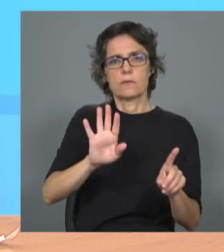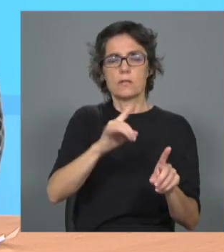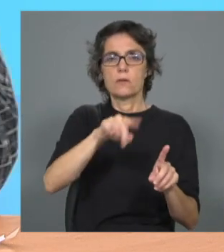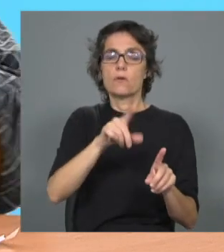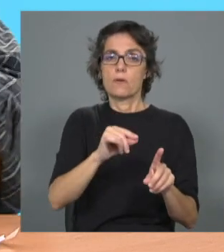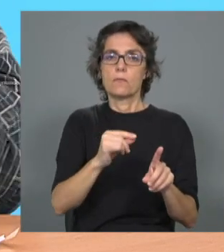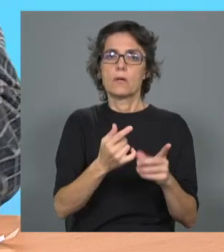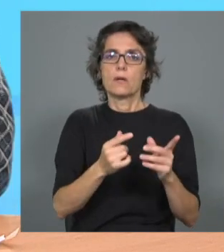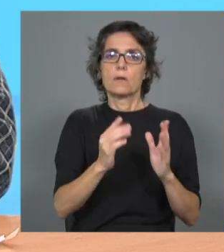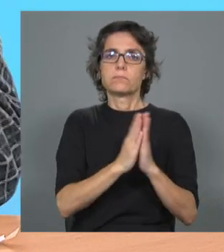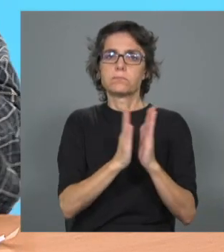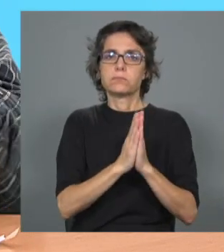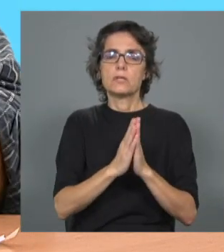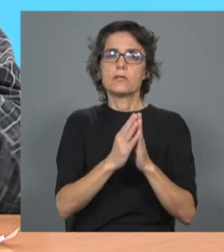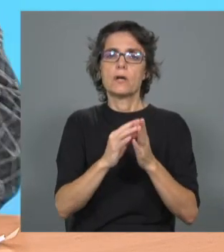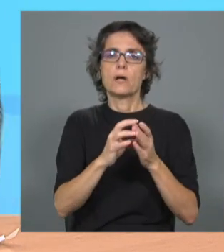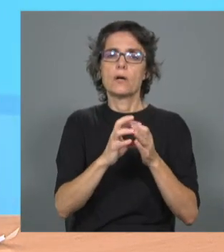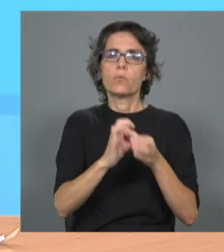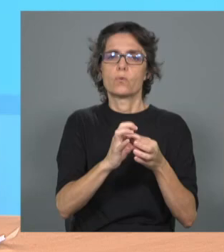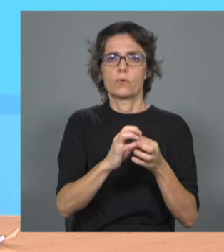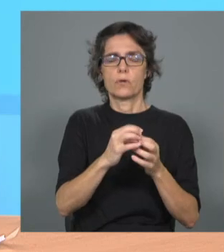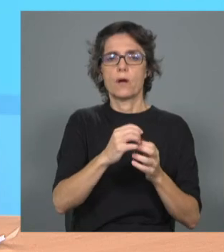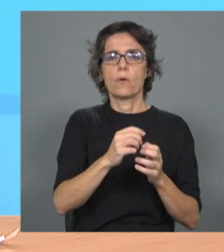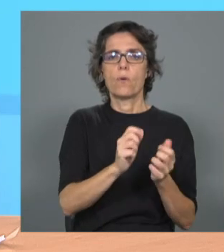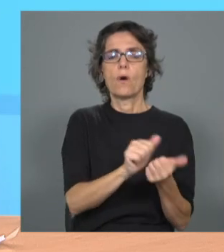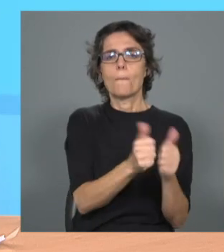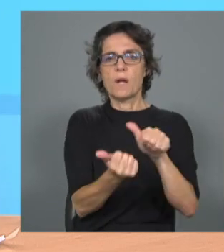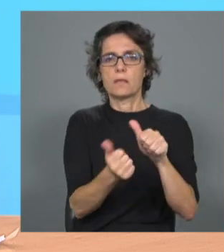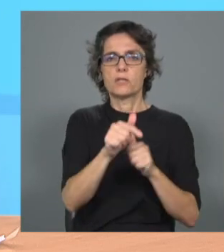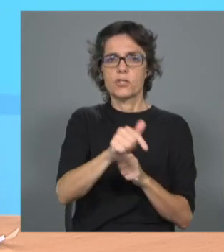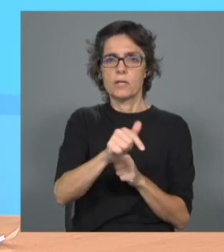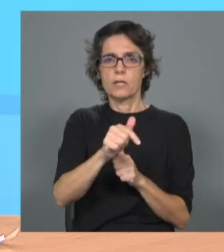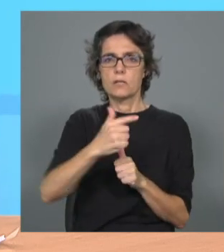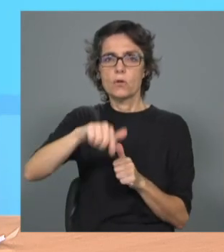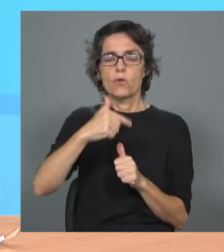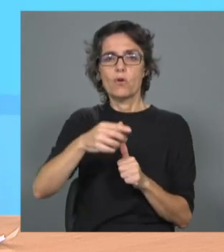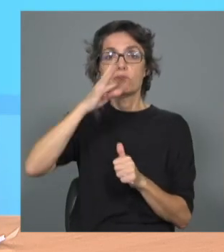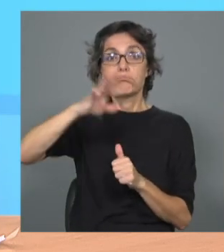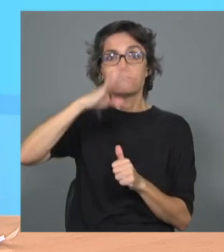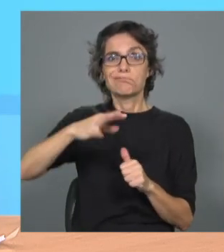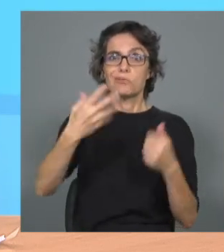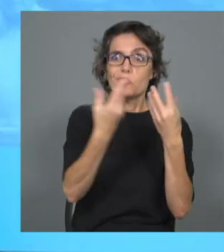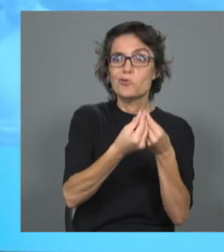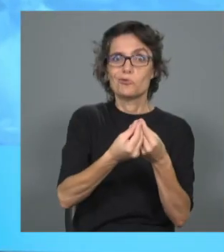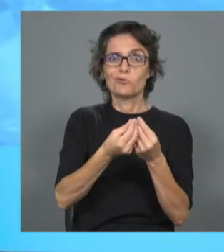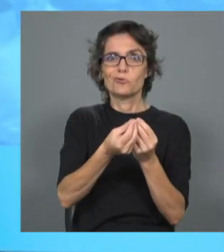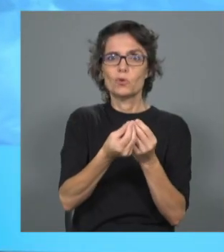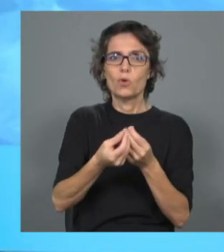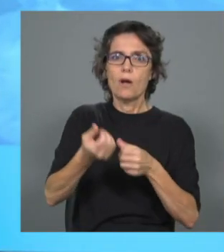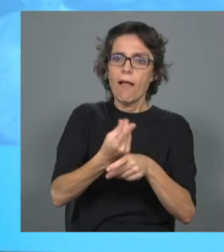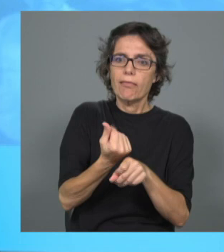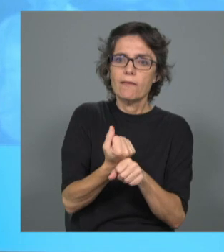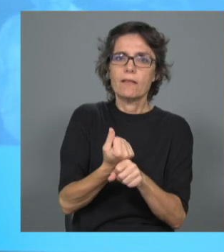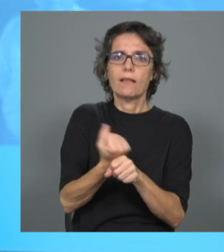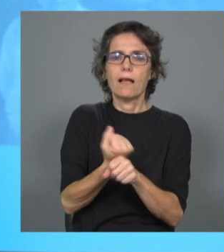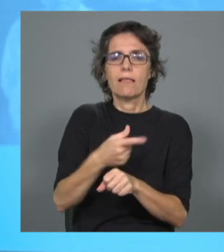É uma realidade que todos os dias. Aliás, até fazemos encontros juntos, ensaiamos cânticos juntos, enfim, várias situações de